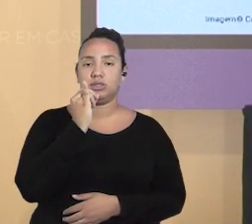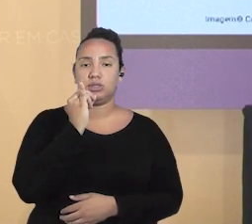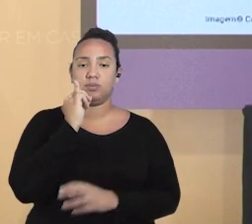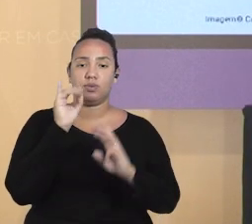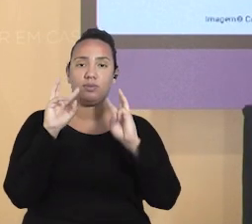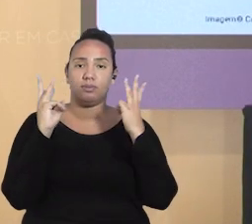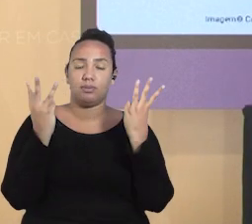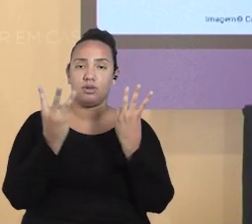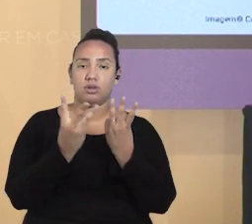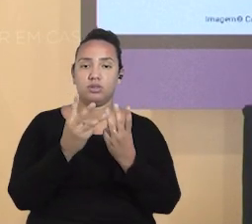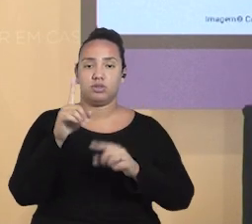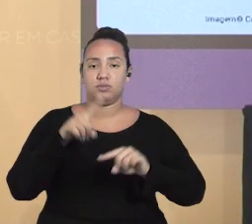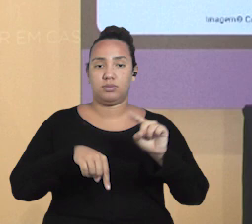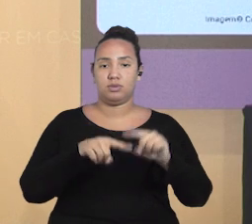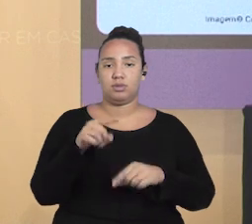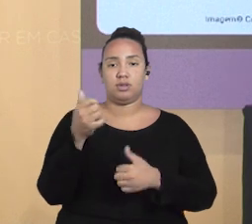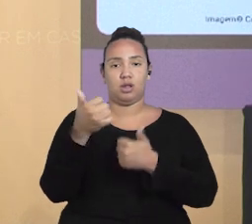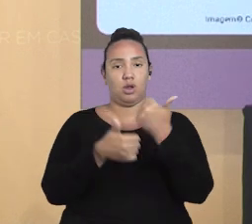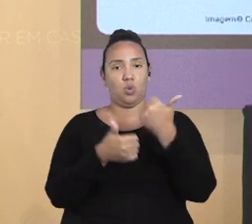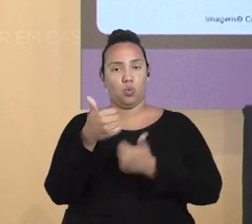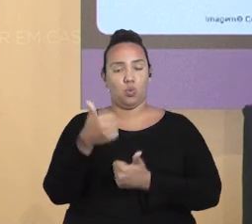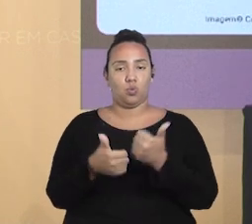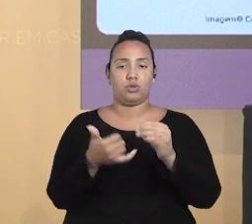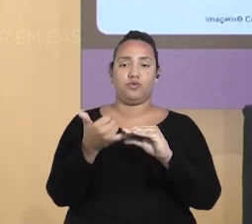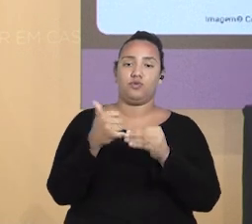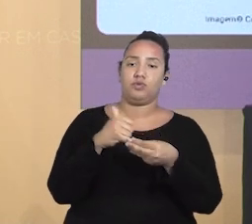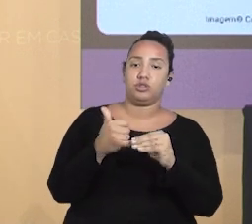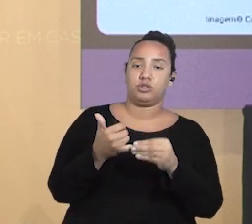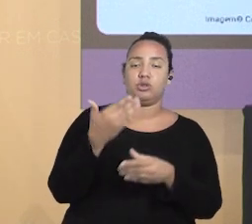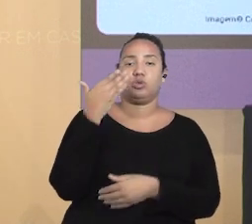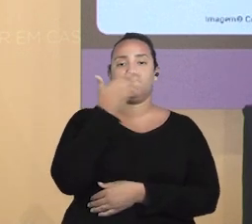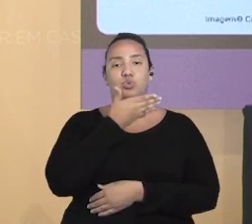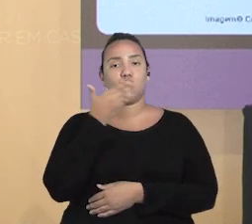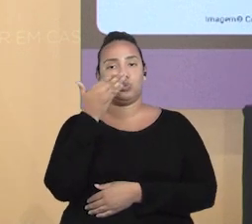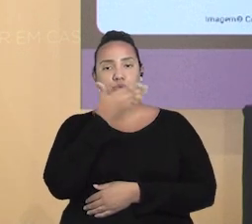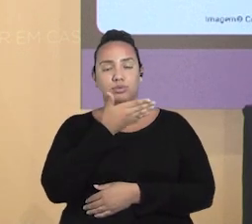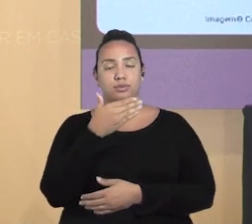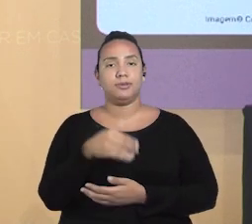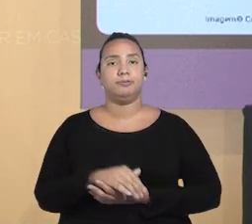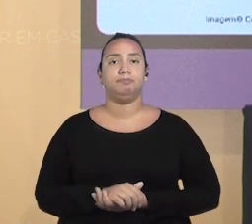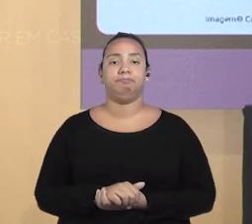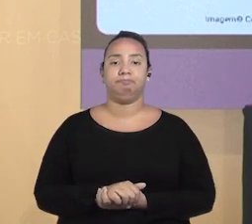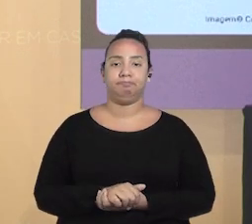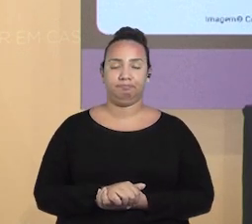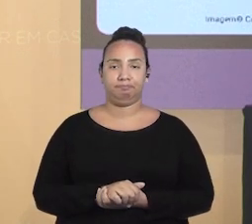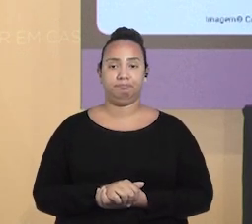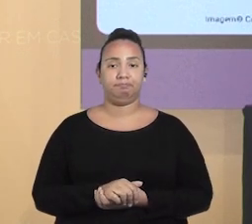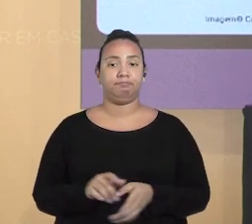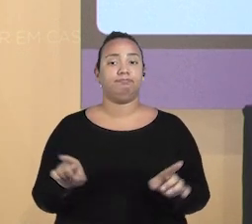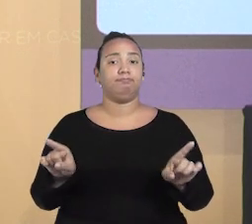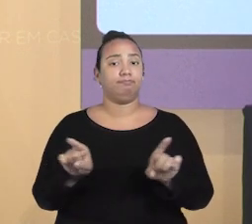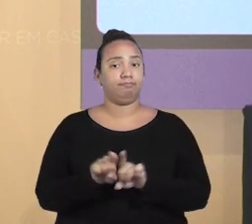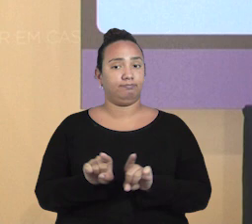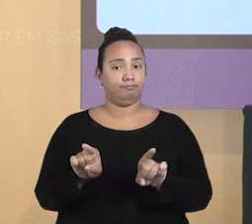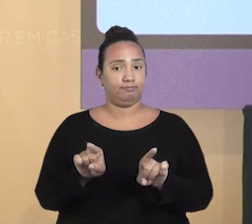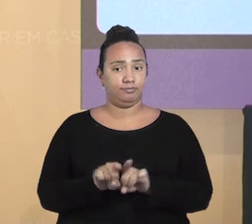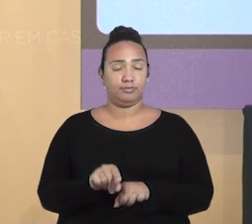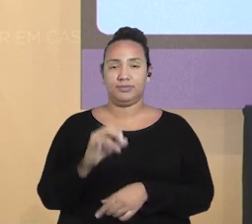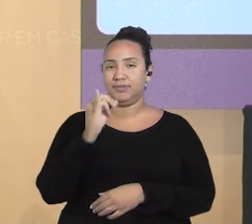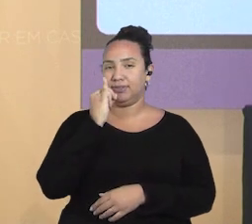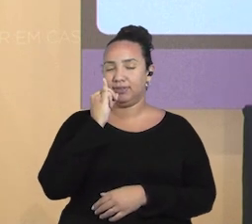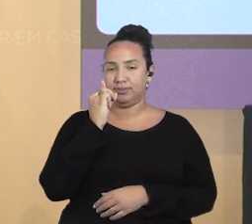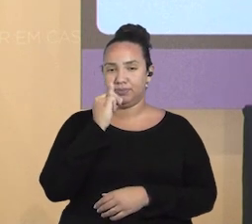para representar a massa de produtos como o arroz, o feijão, o açúcar. E